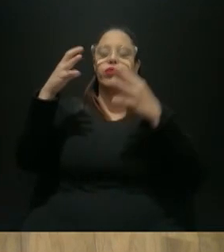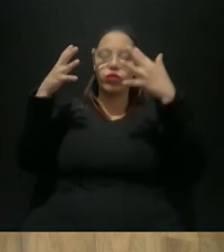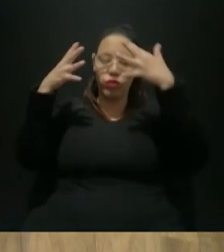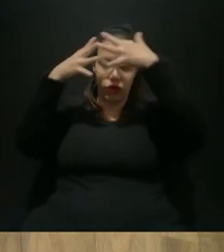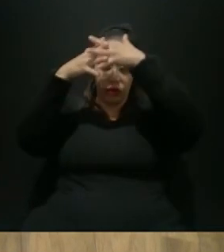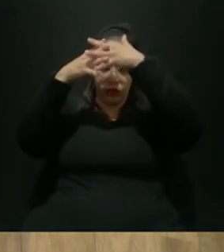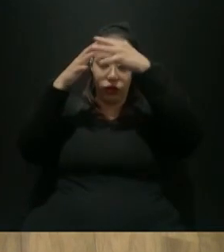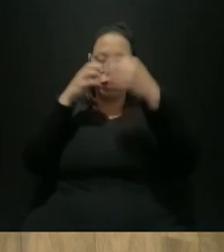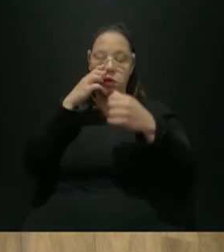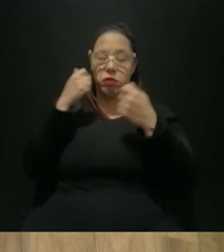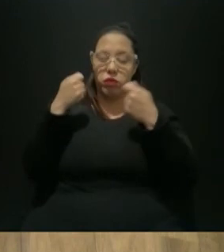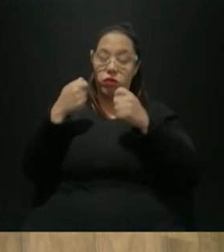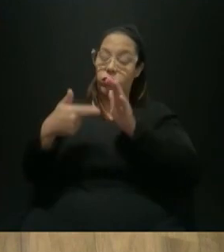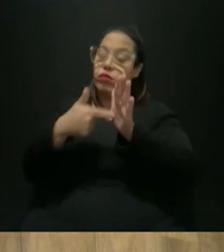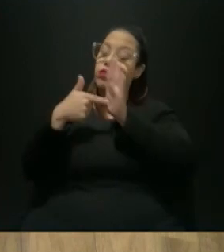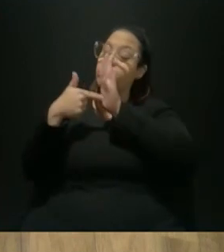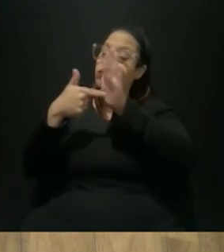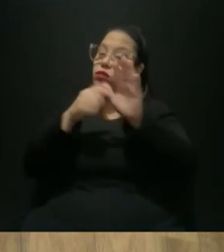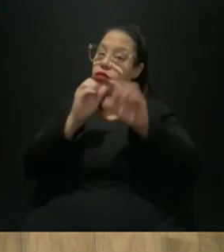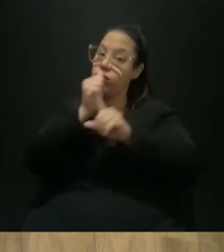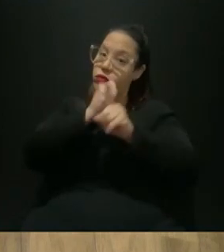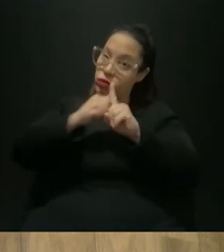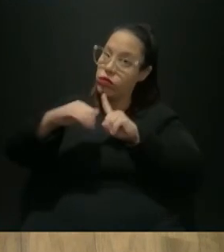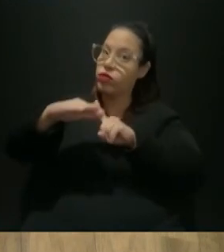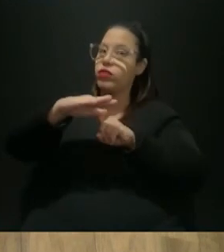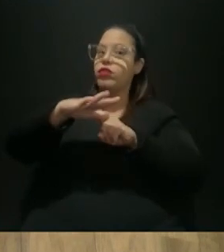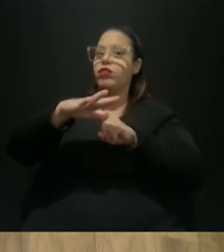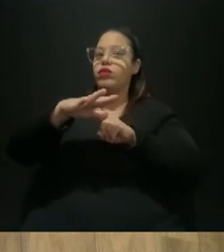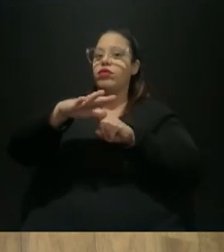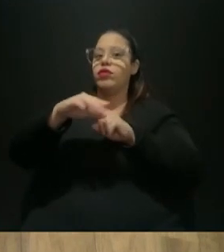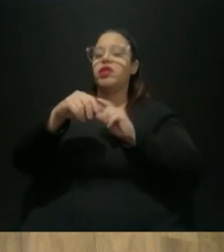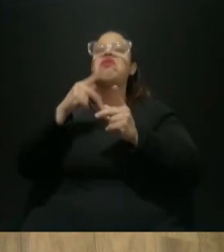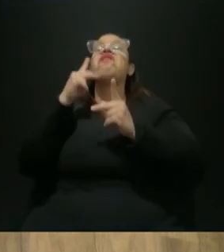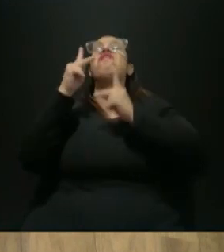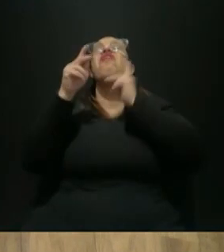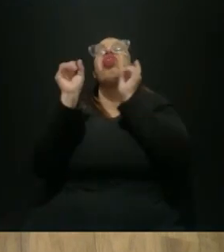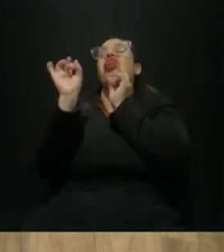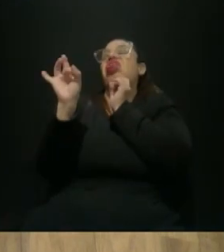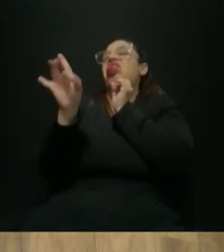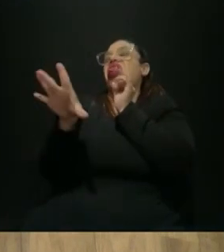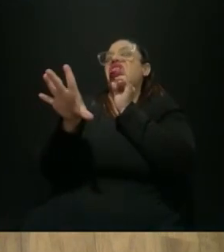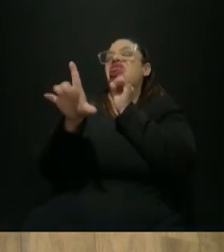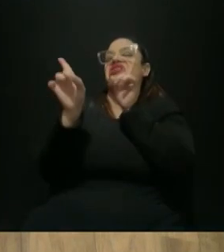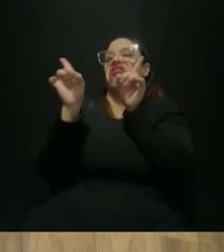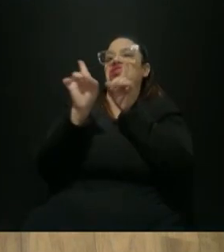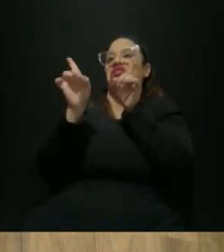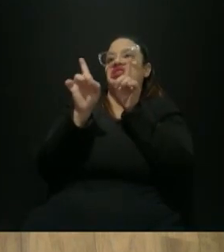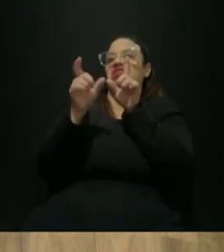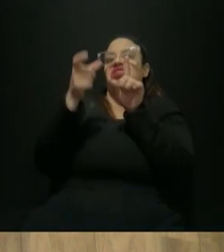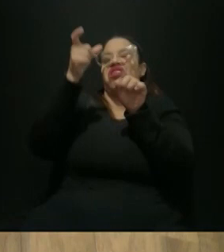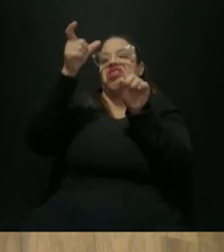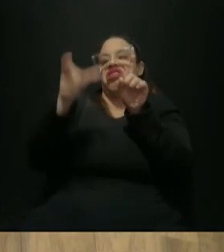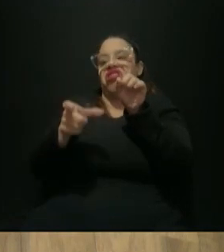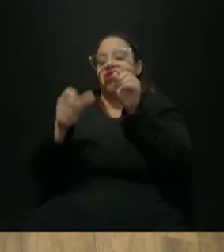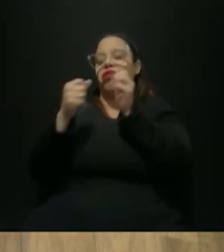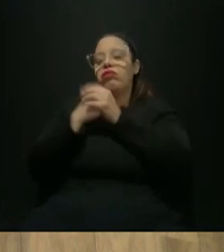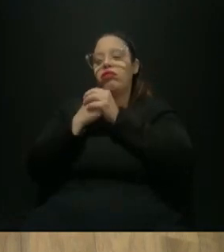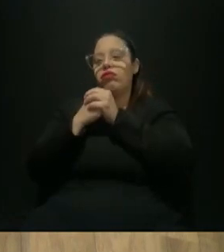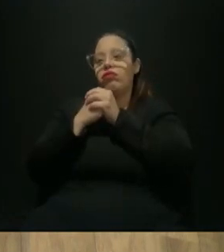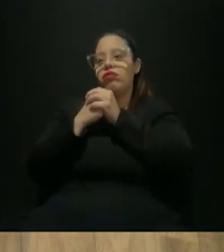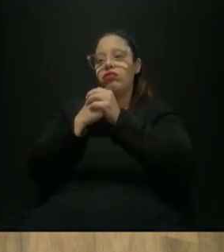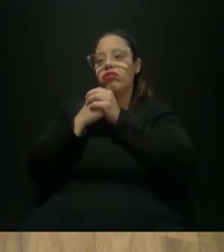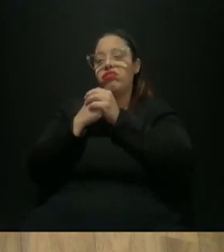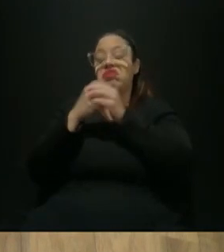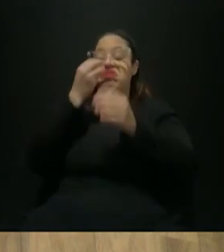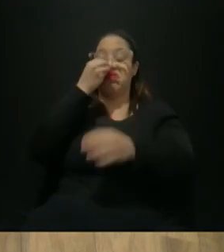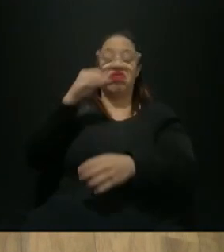mostrar para a sociedade isso, que a gente não está falando só de um ser que é desamparado, que é frágil,